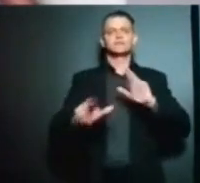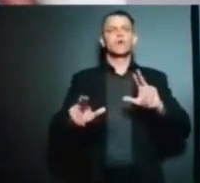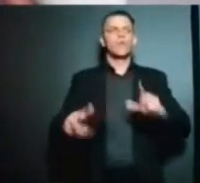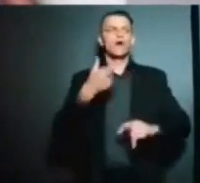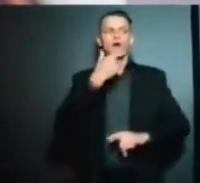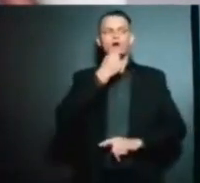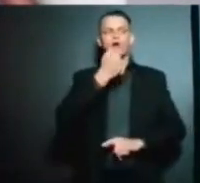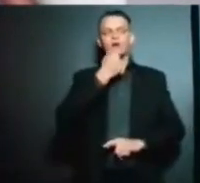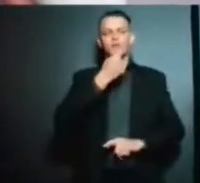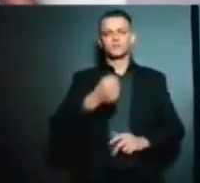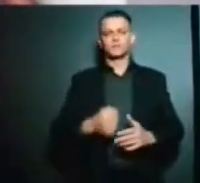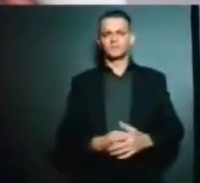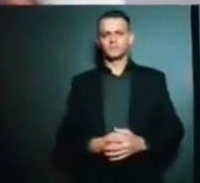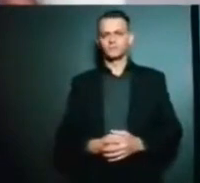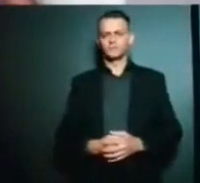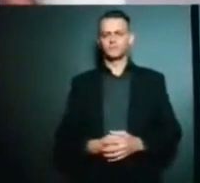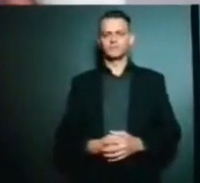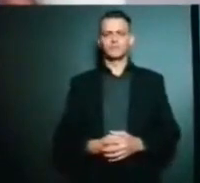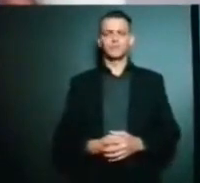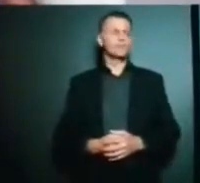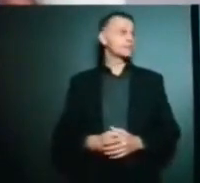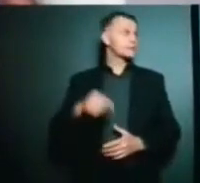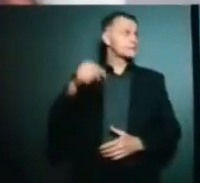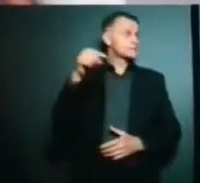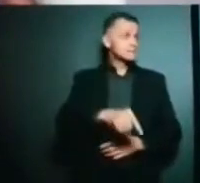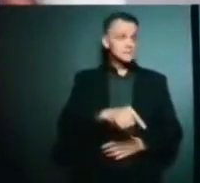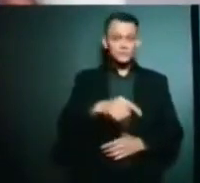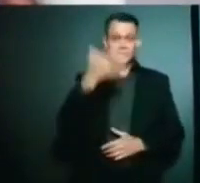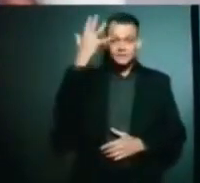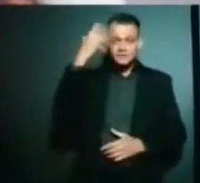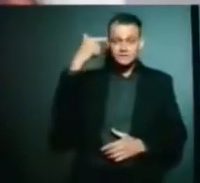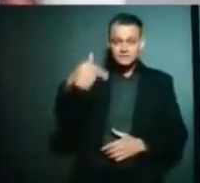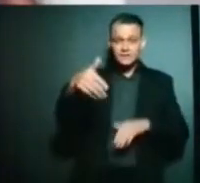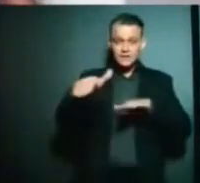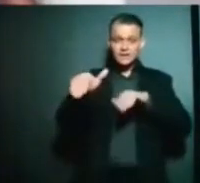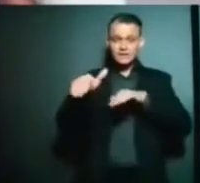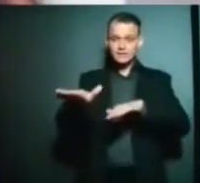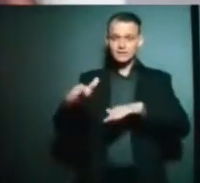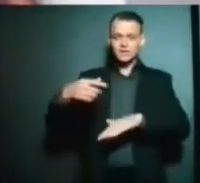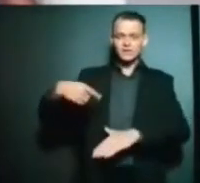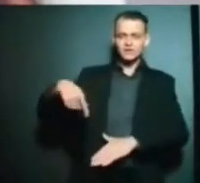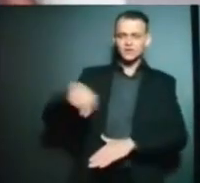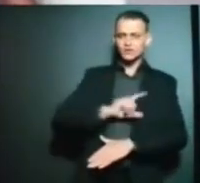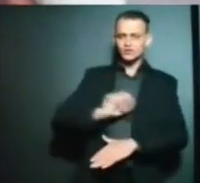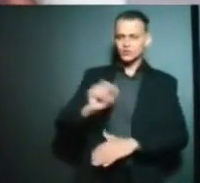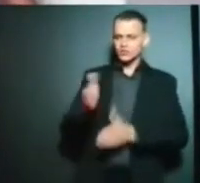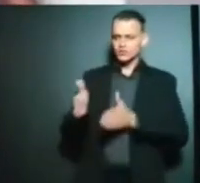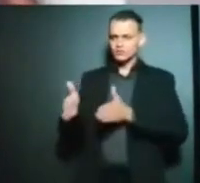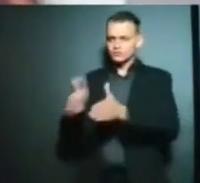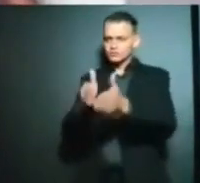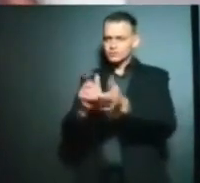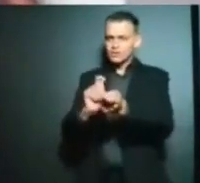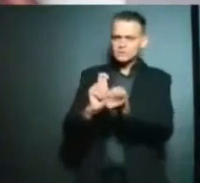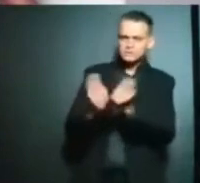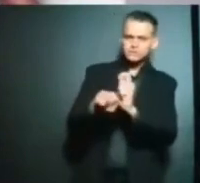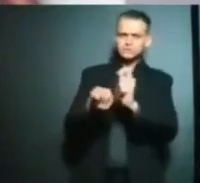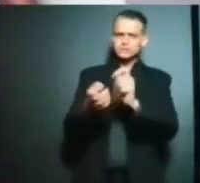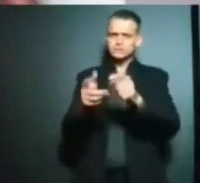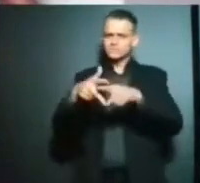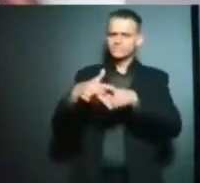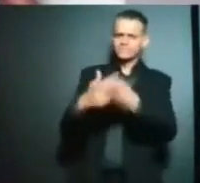homens. E nesse 7 de setembro, e no nosso caminho para consertar o Brasil, a